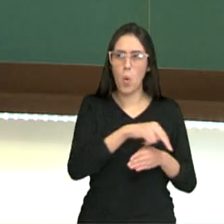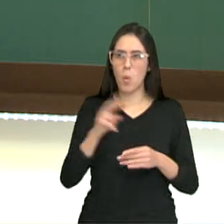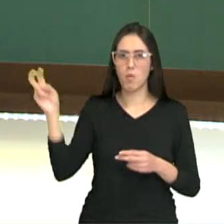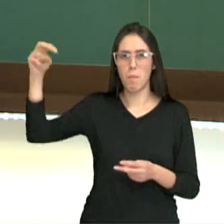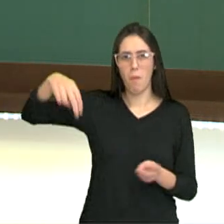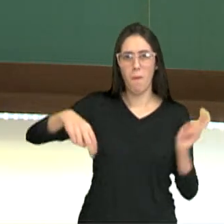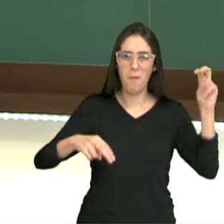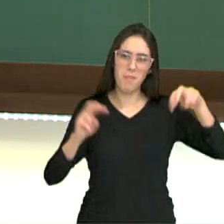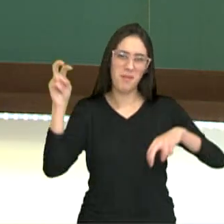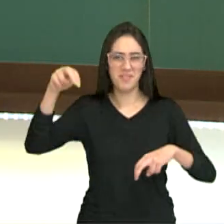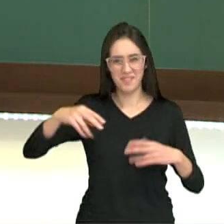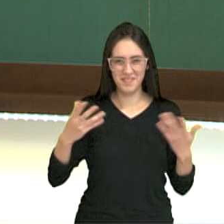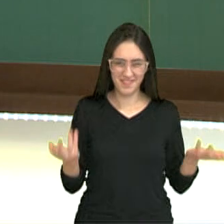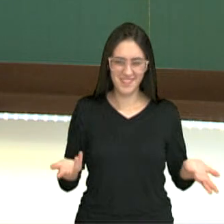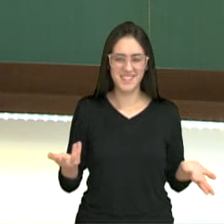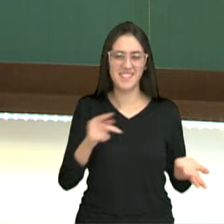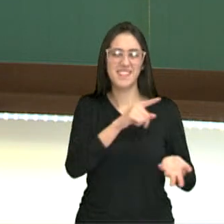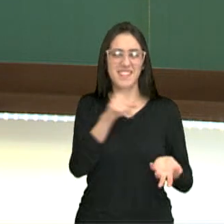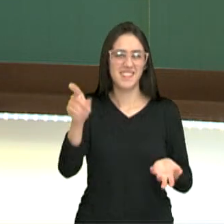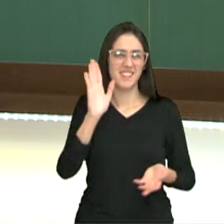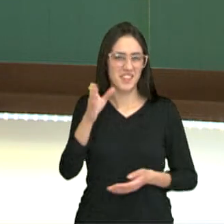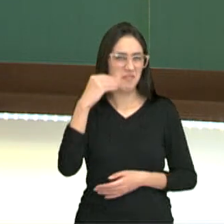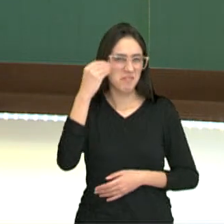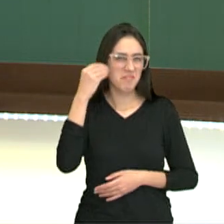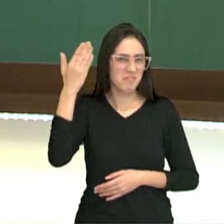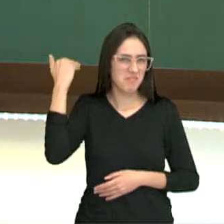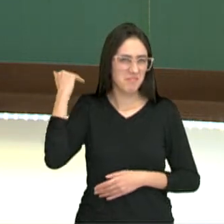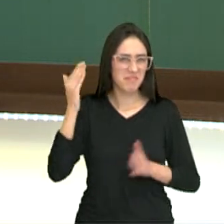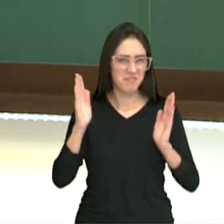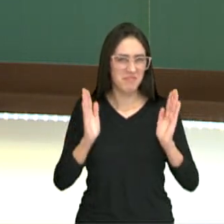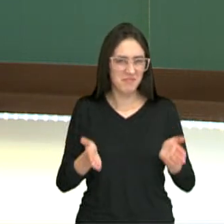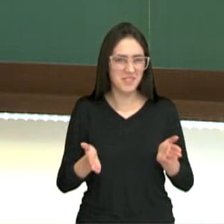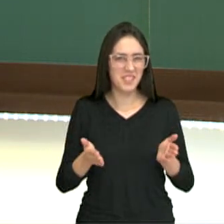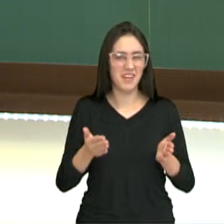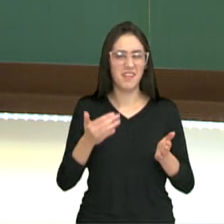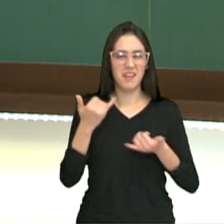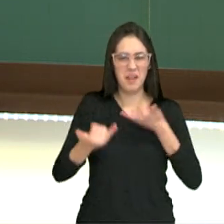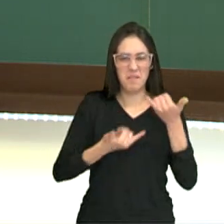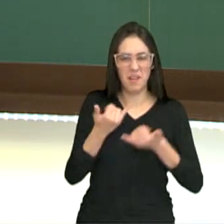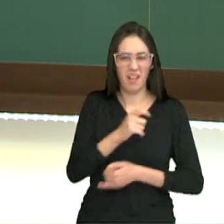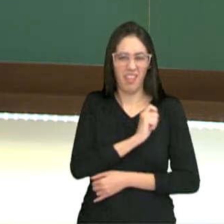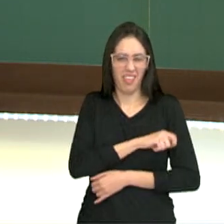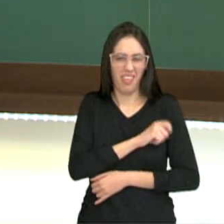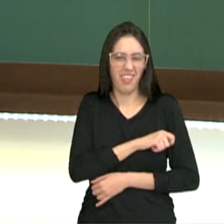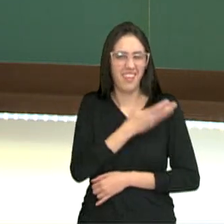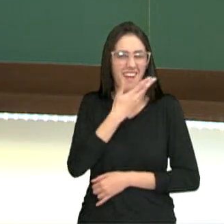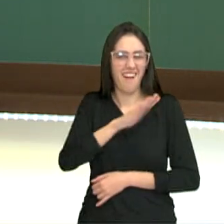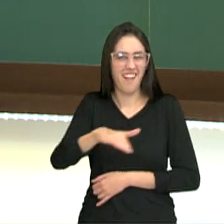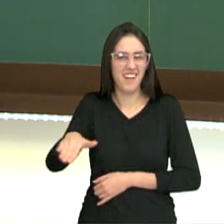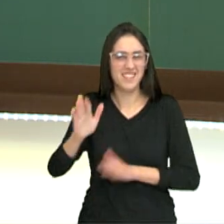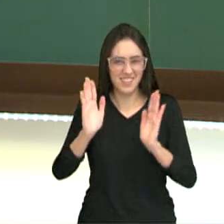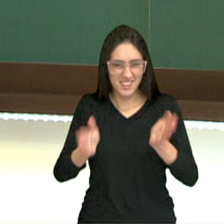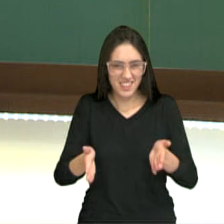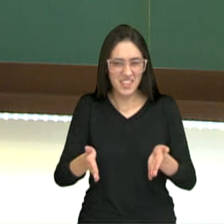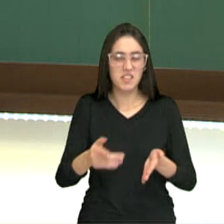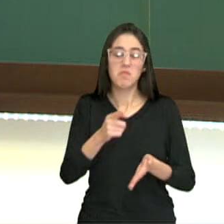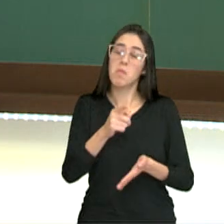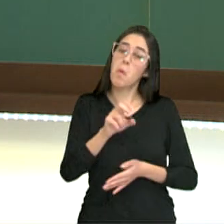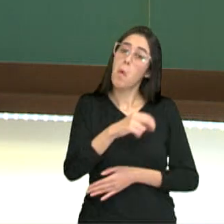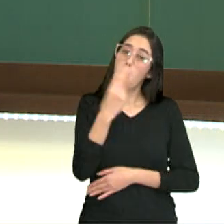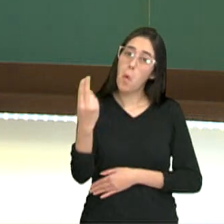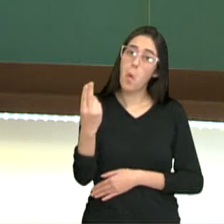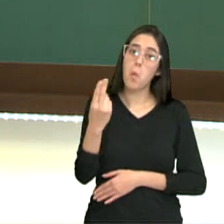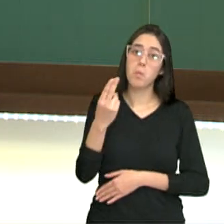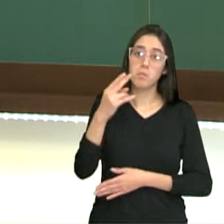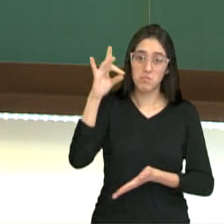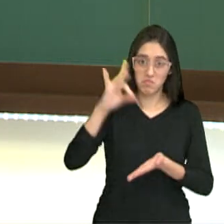muros dos vizinhos. Vocês já realizaram alguma vez, já fizeram essa travessura alguma vez? Ou mesmo já praticaram o parkour de